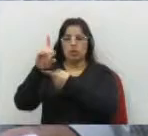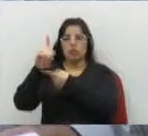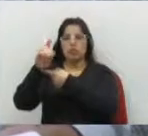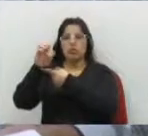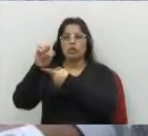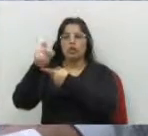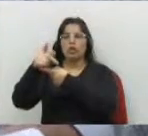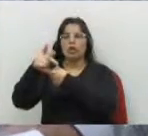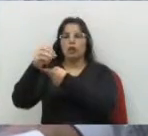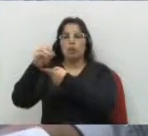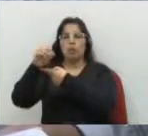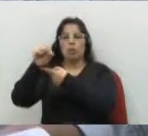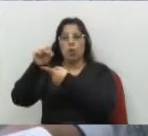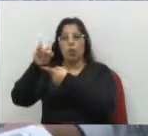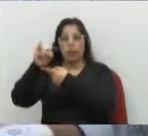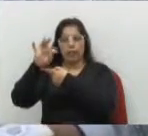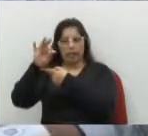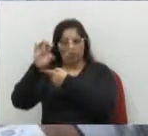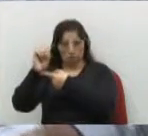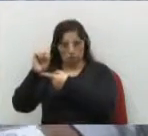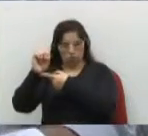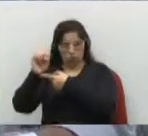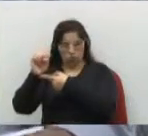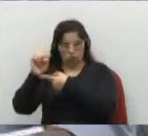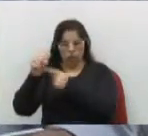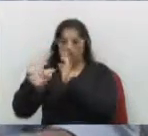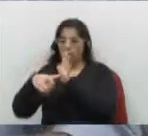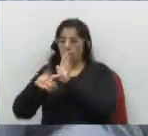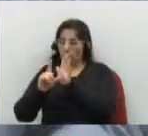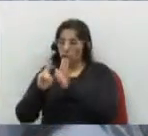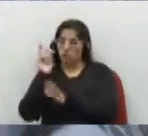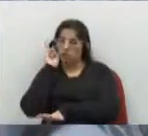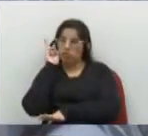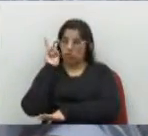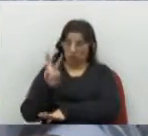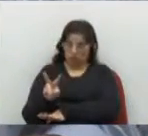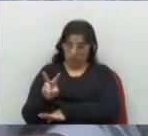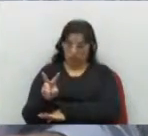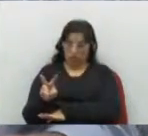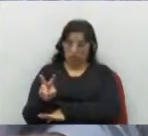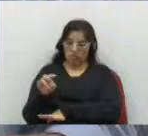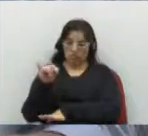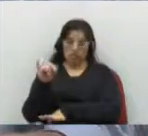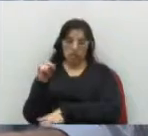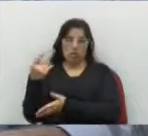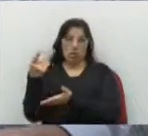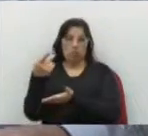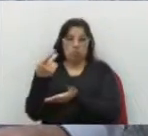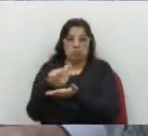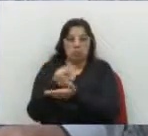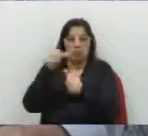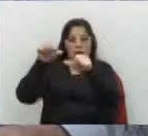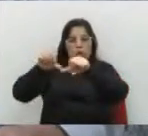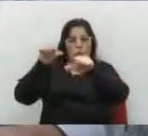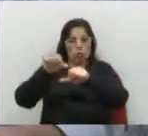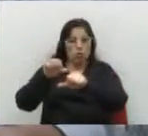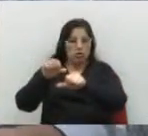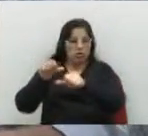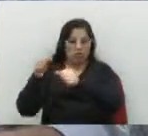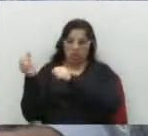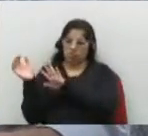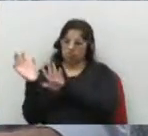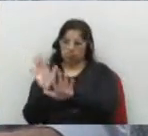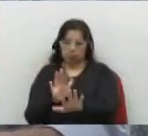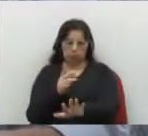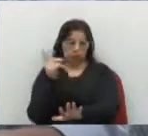Limeira, que a merenda escolar aqui na cidade de Limeira é muito boa, é de primeira qualidade. Primeira qualidade. Não se pode reclamar a